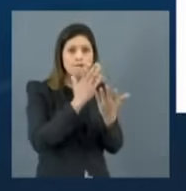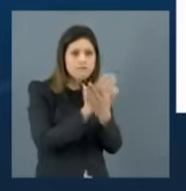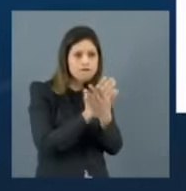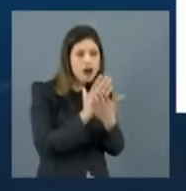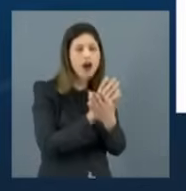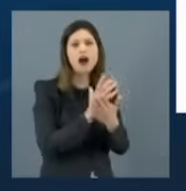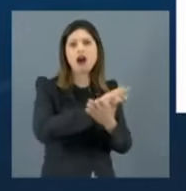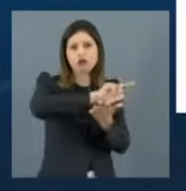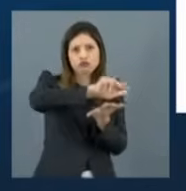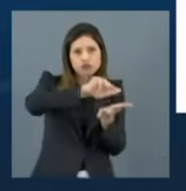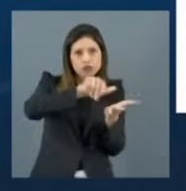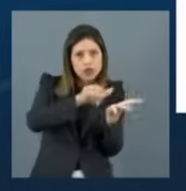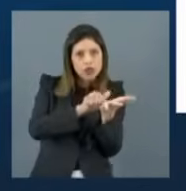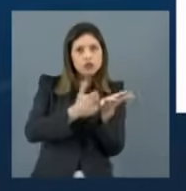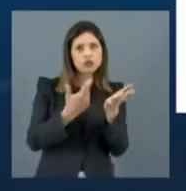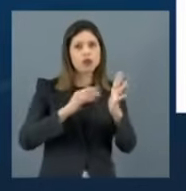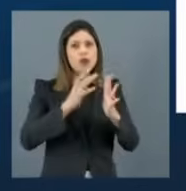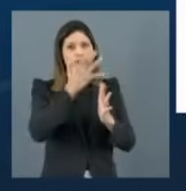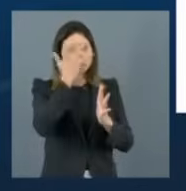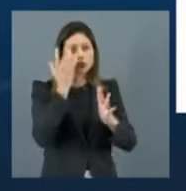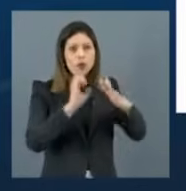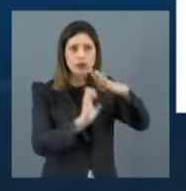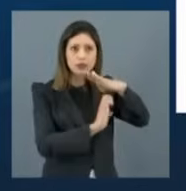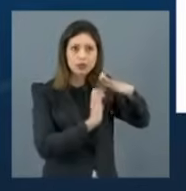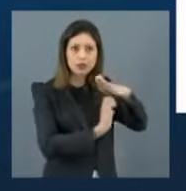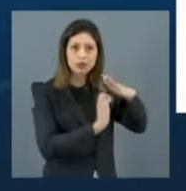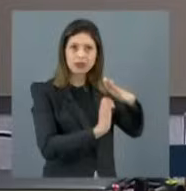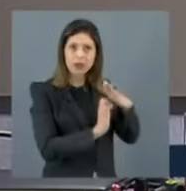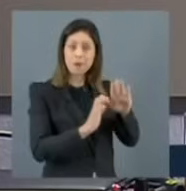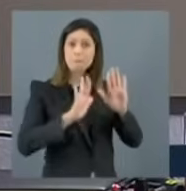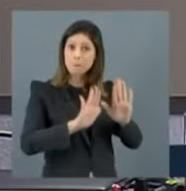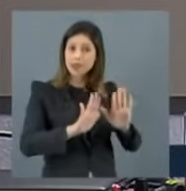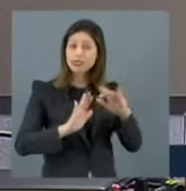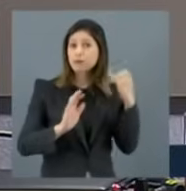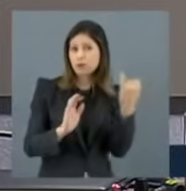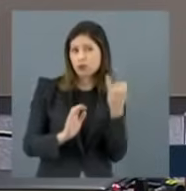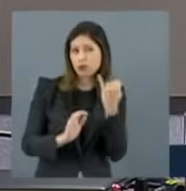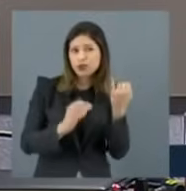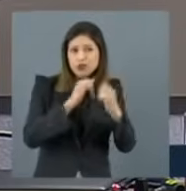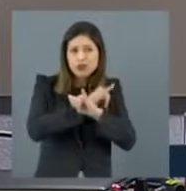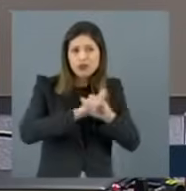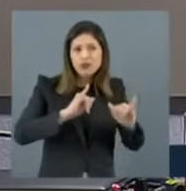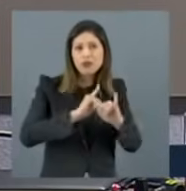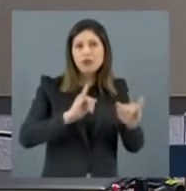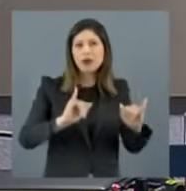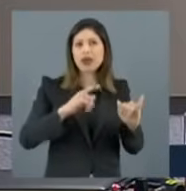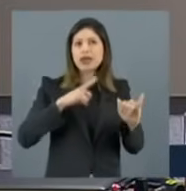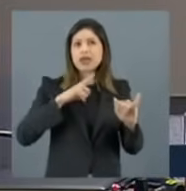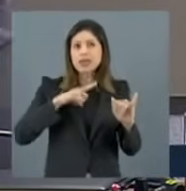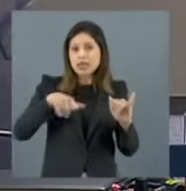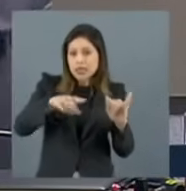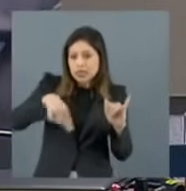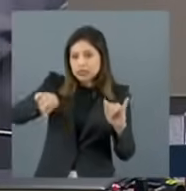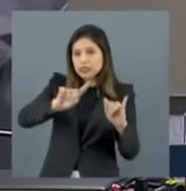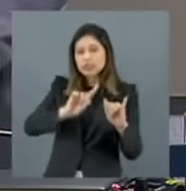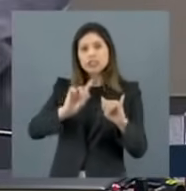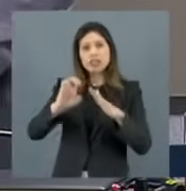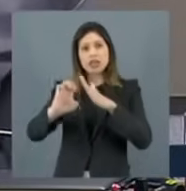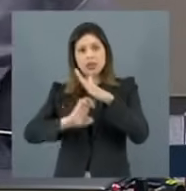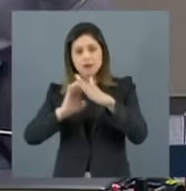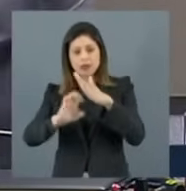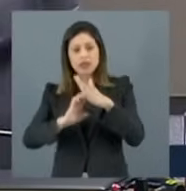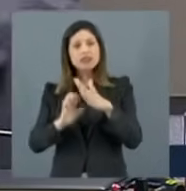grupo. Só que o Luciano Hang, qual que era a denúncia, tá? Importante destacar, é que esses empresários defendiam um golpe de